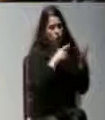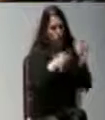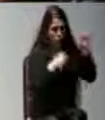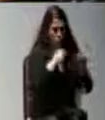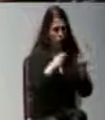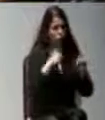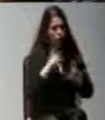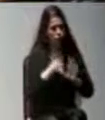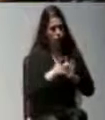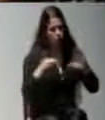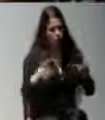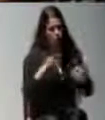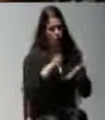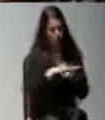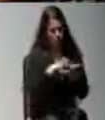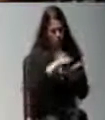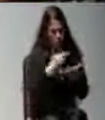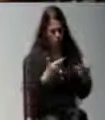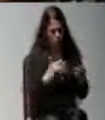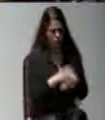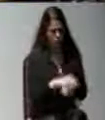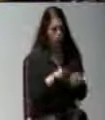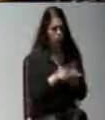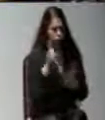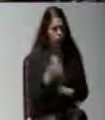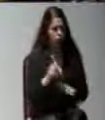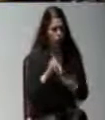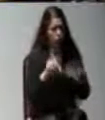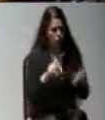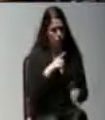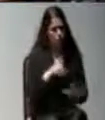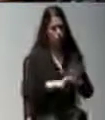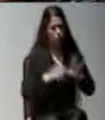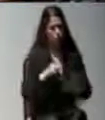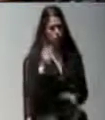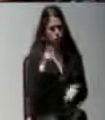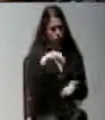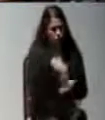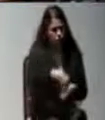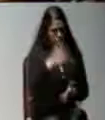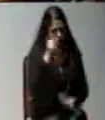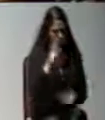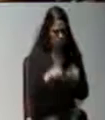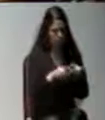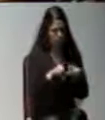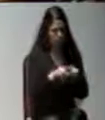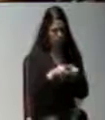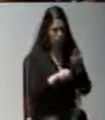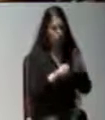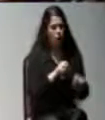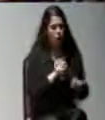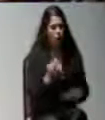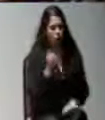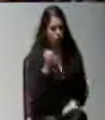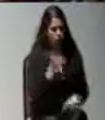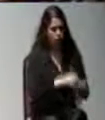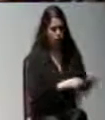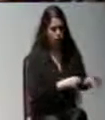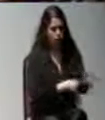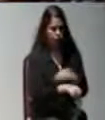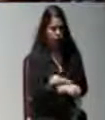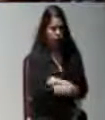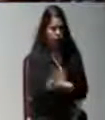reprodutiva. É com certeza feito a autonomia e é fundamental para aqueles